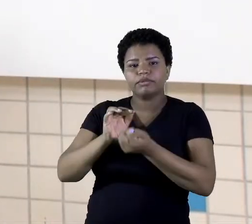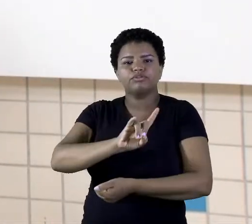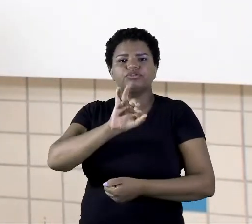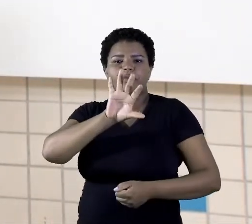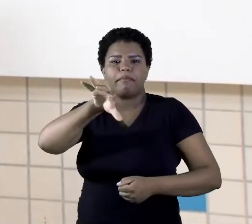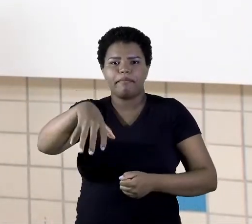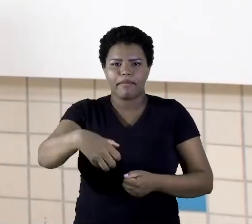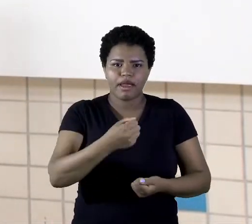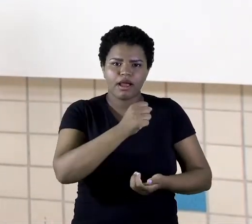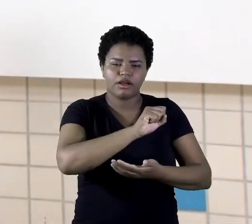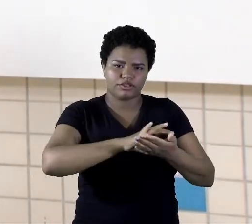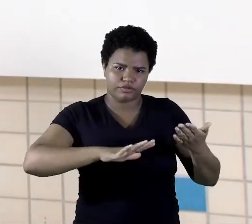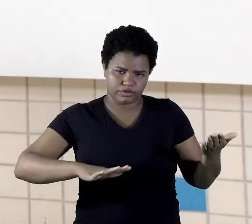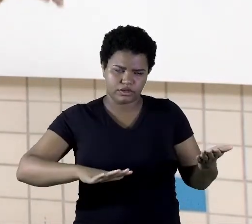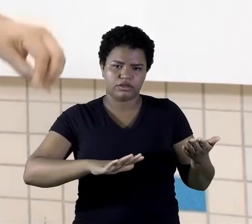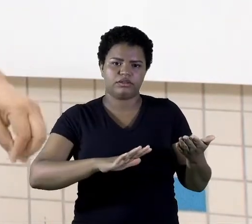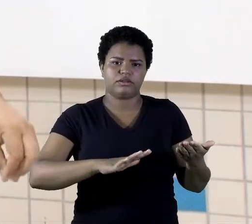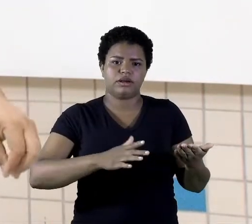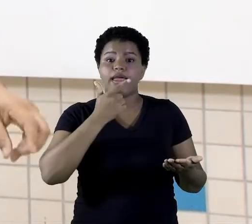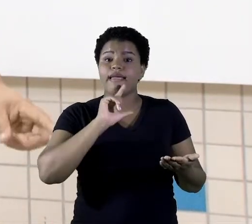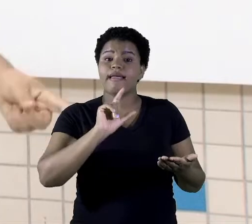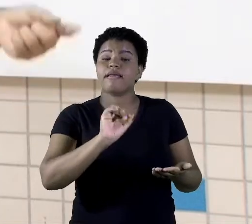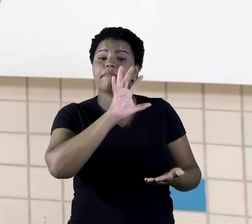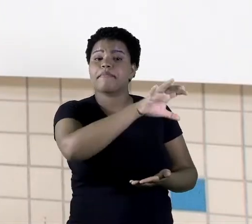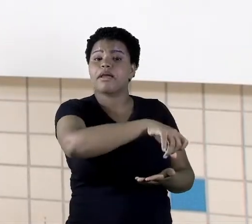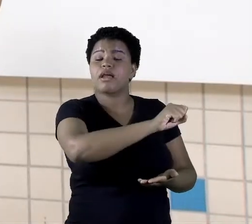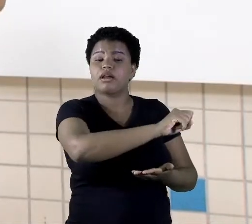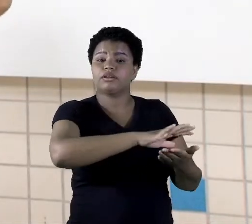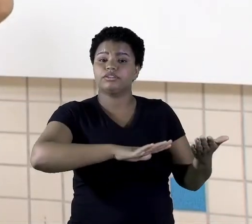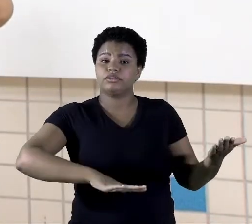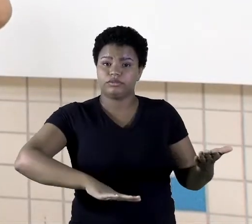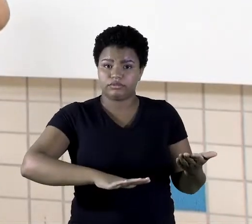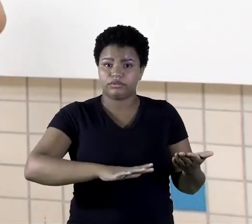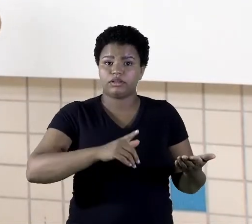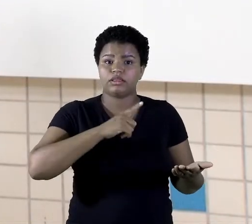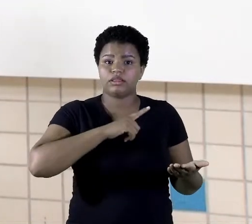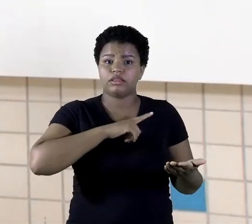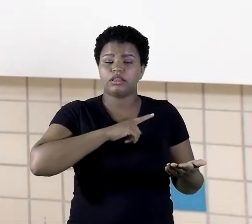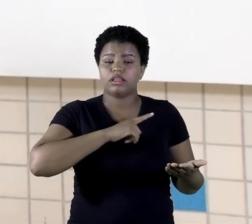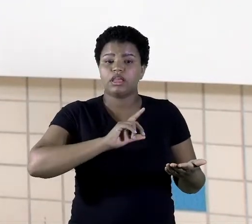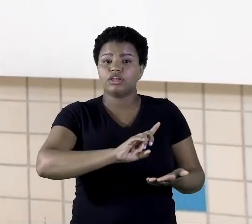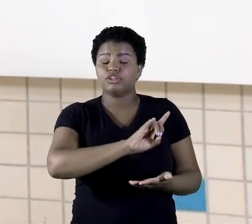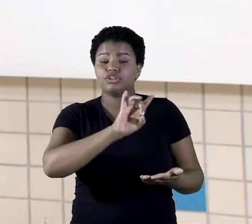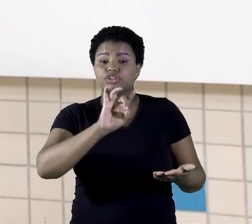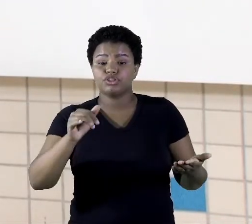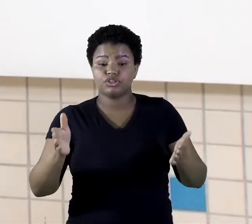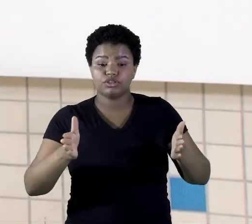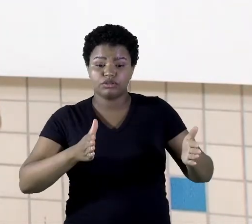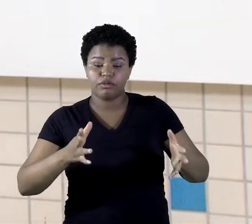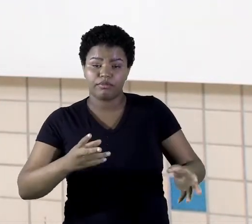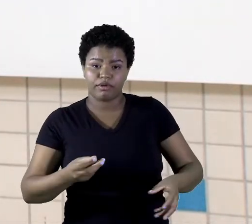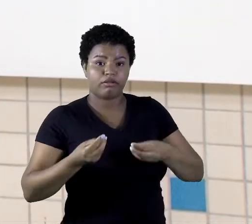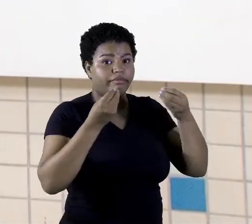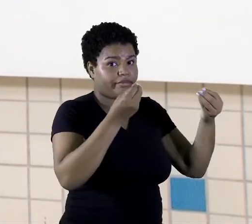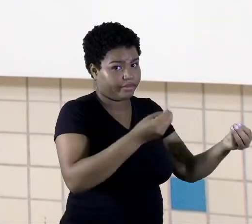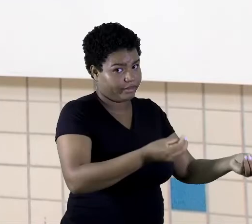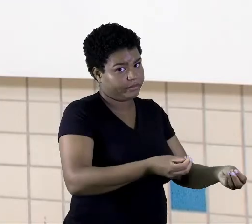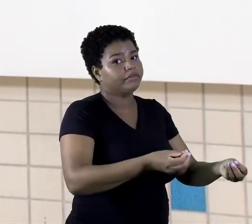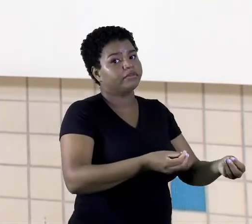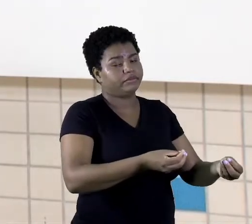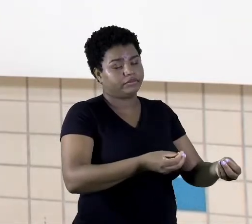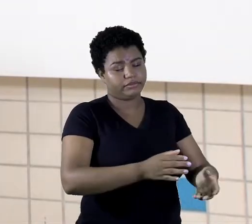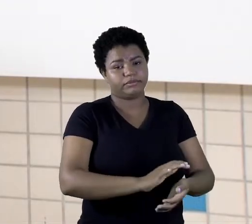para essa aula de hoje, ok? Não se esquecendo, claro, de estar sempre